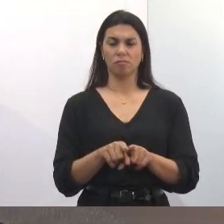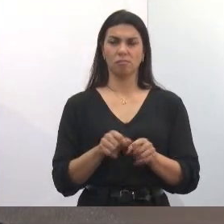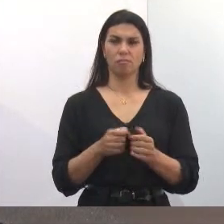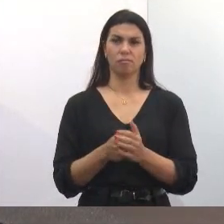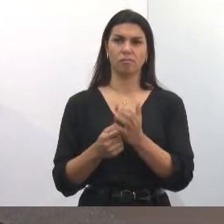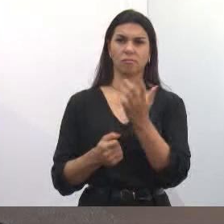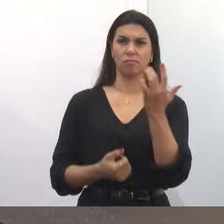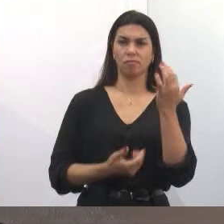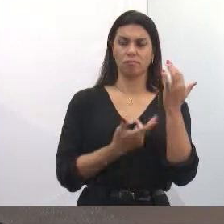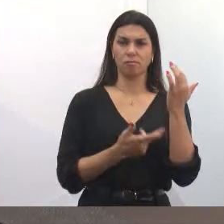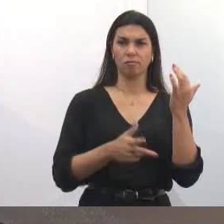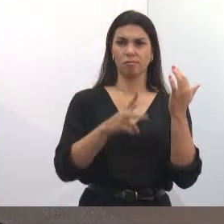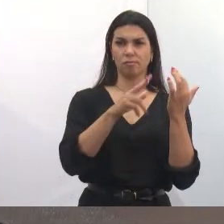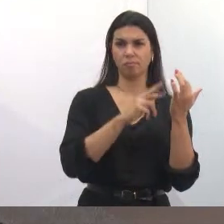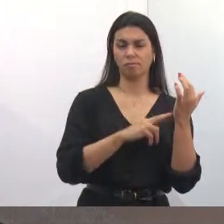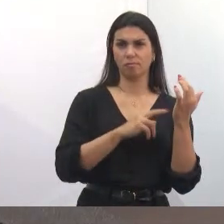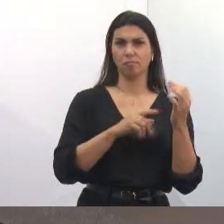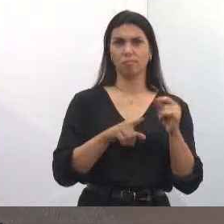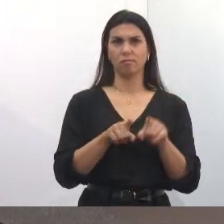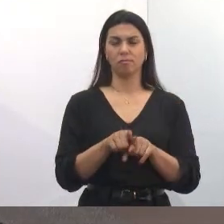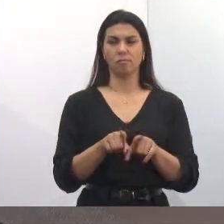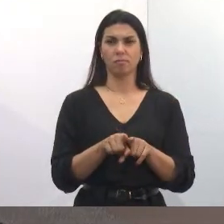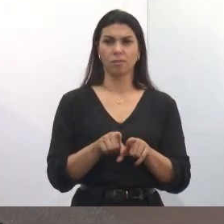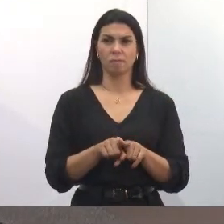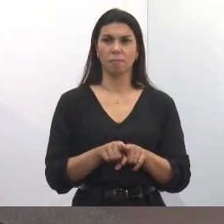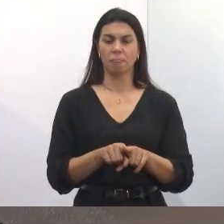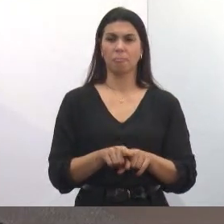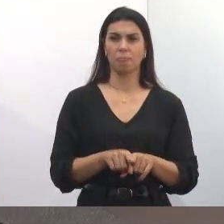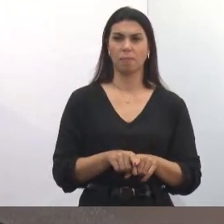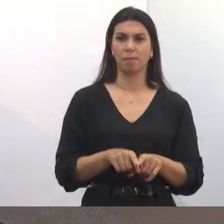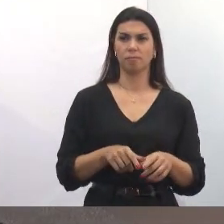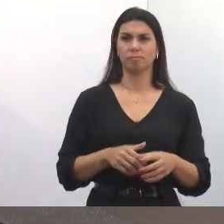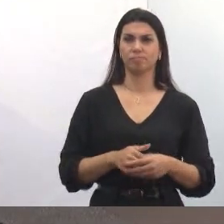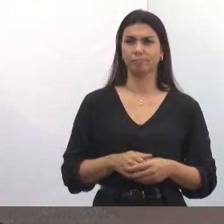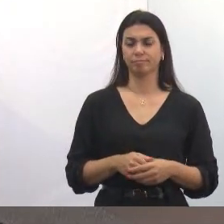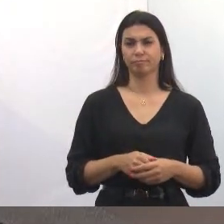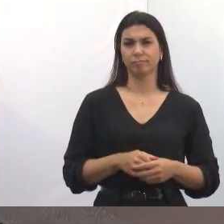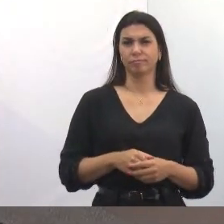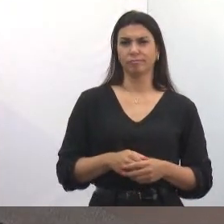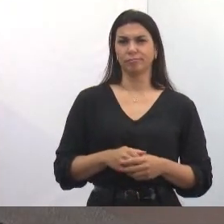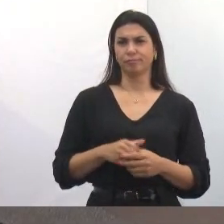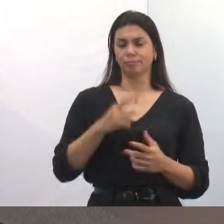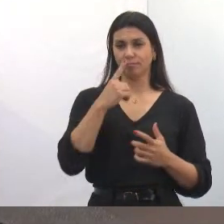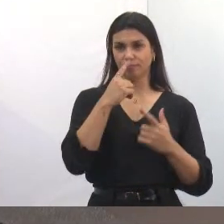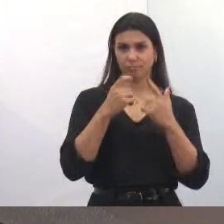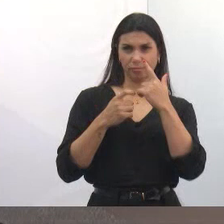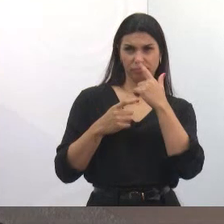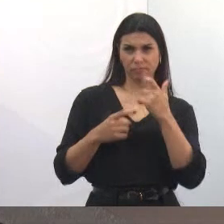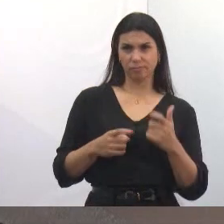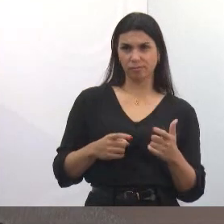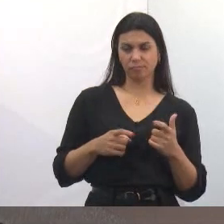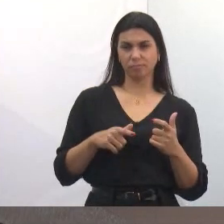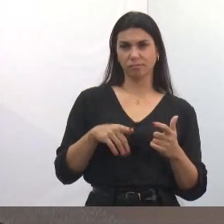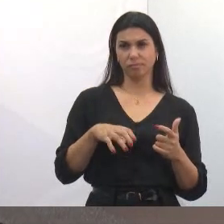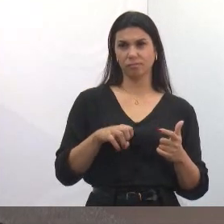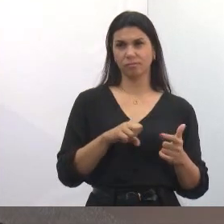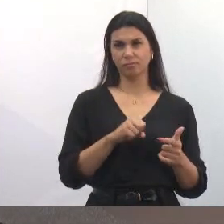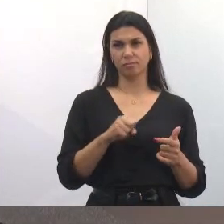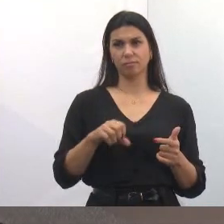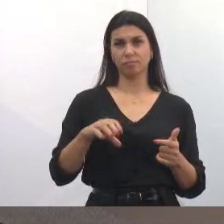e remoção de árvores e destinação eventual aos resíduos diferenciados como gesso,